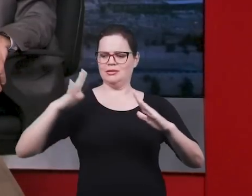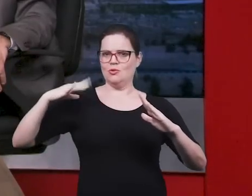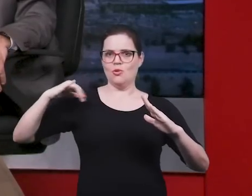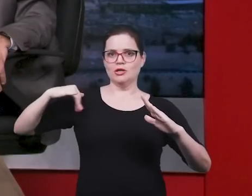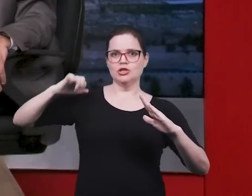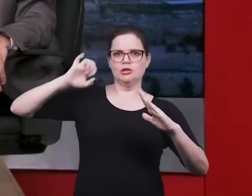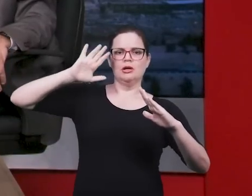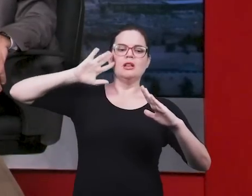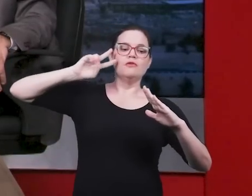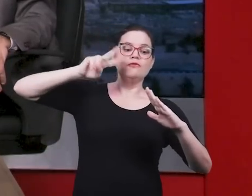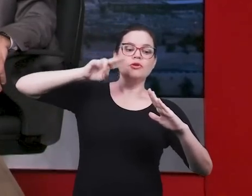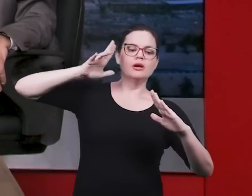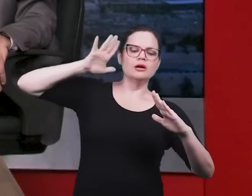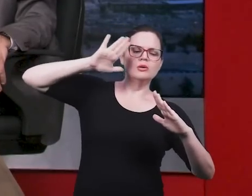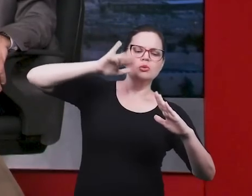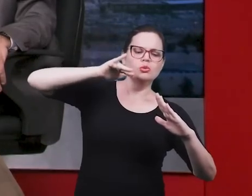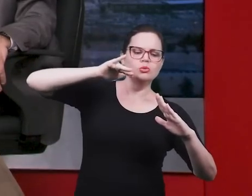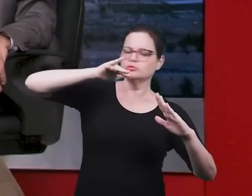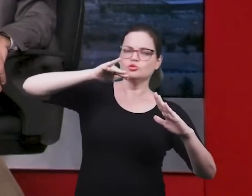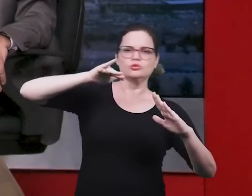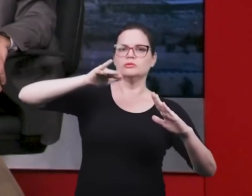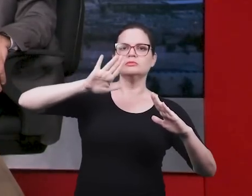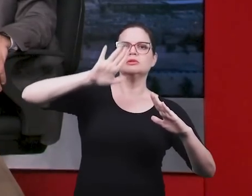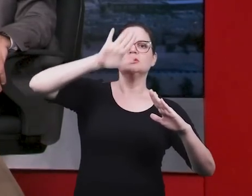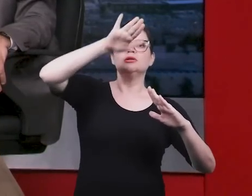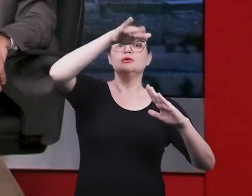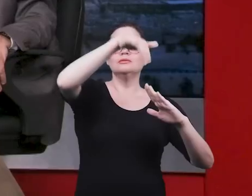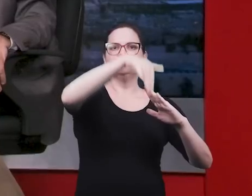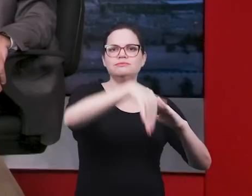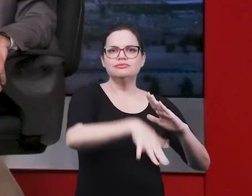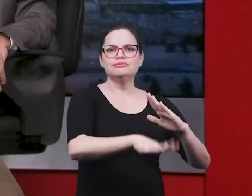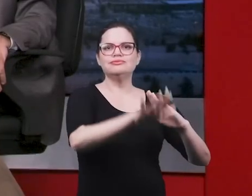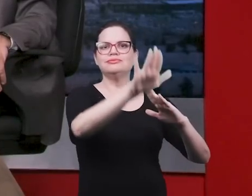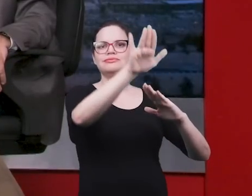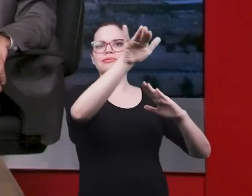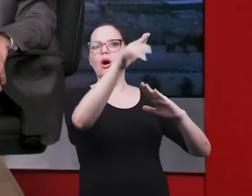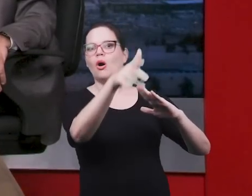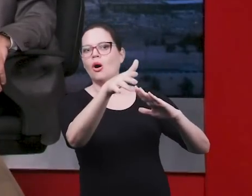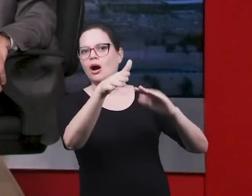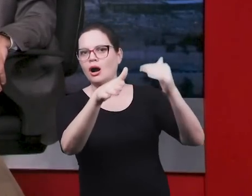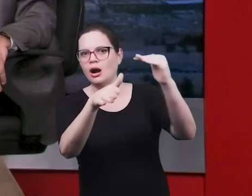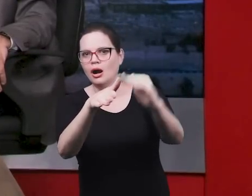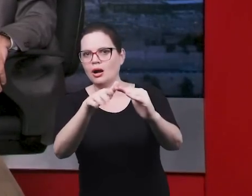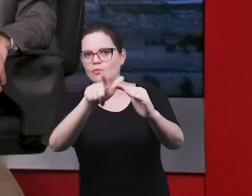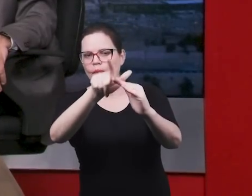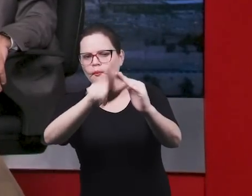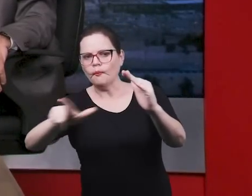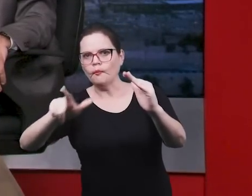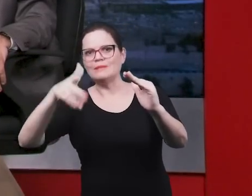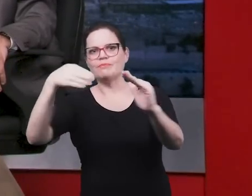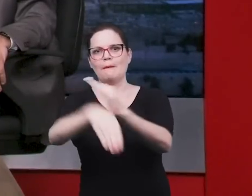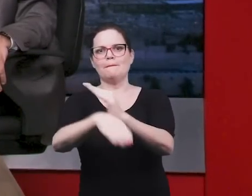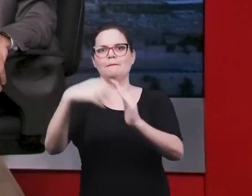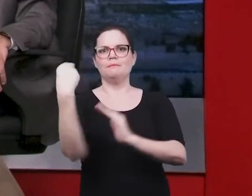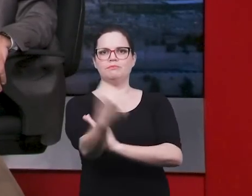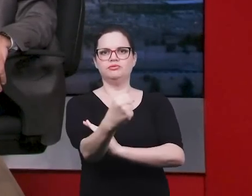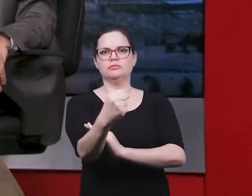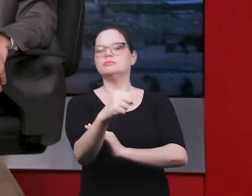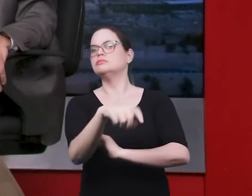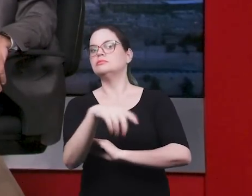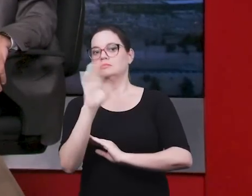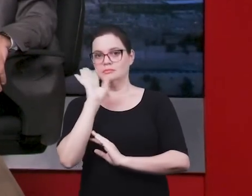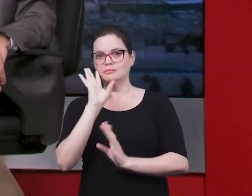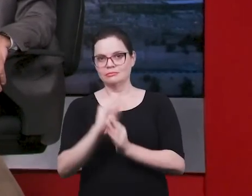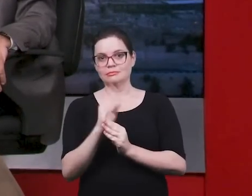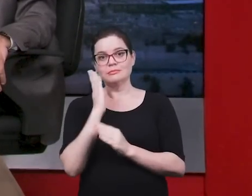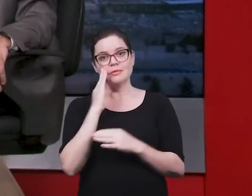isso então, mesmo, pastor. tinha o sinal, aqui isso não mesmo. Mexe, aqui, esses aqui vão viver. Ele viu... Agora, quem não tinha o sangue, aí vai